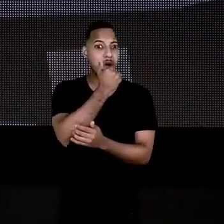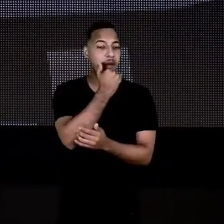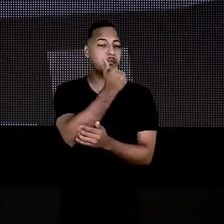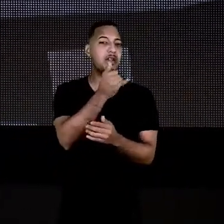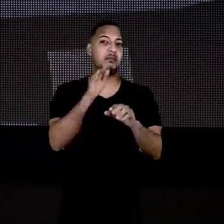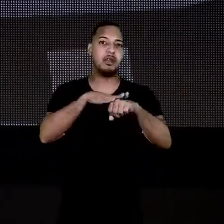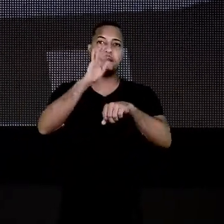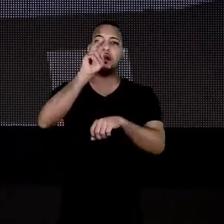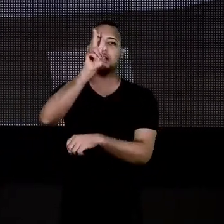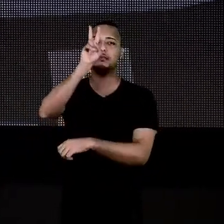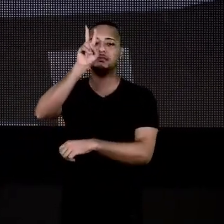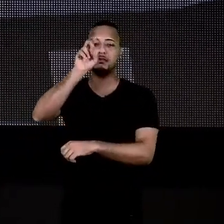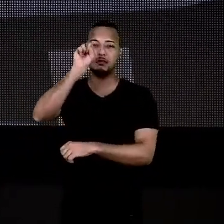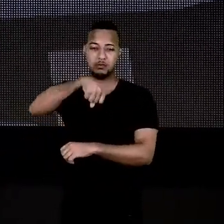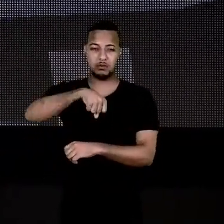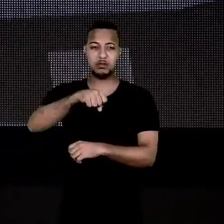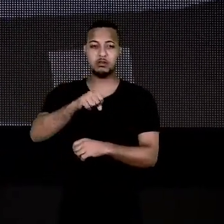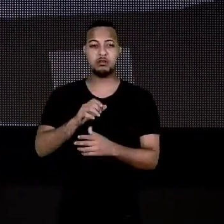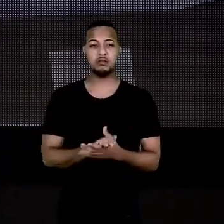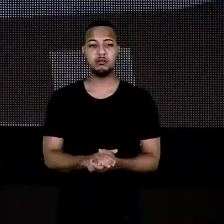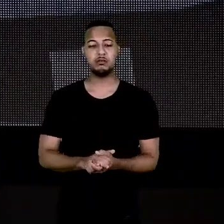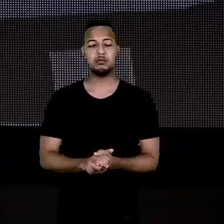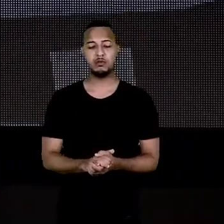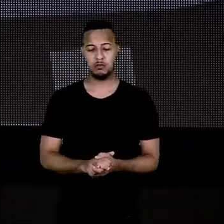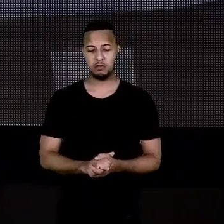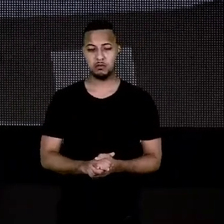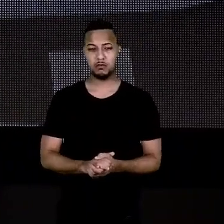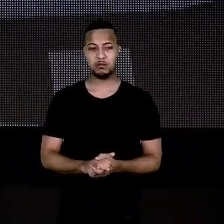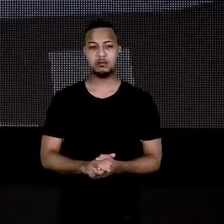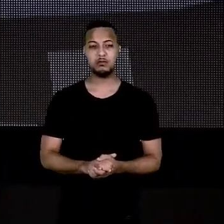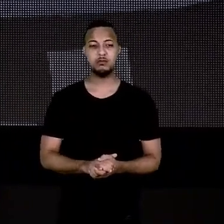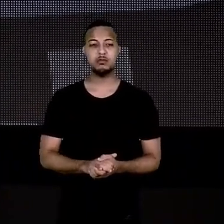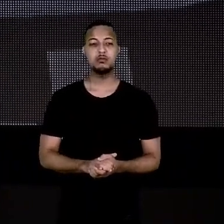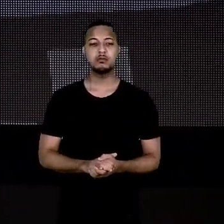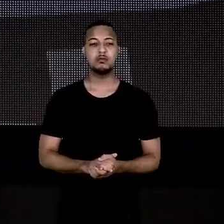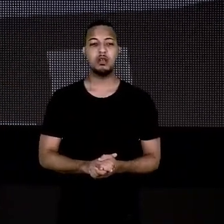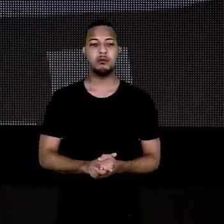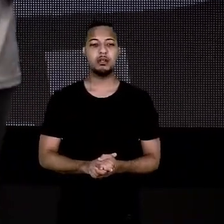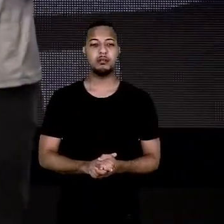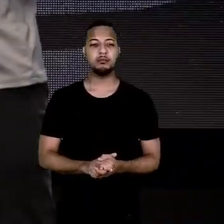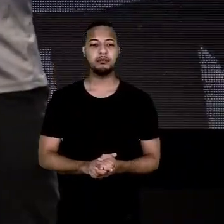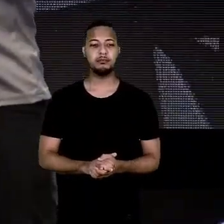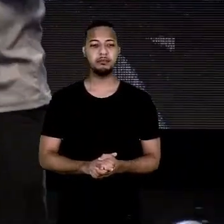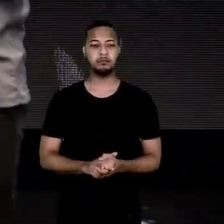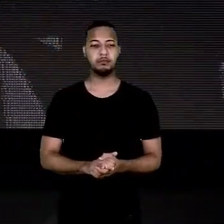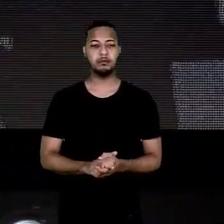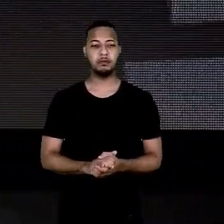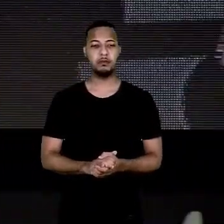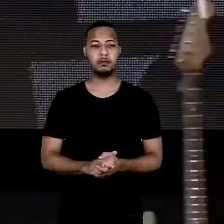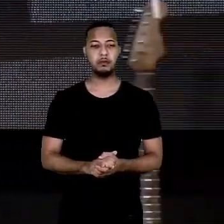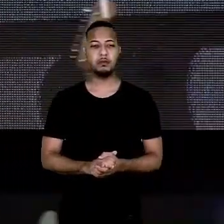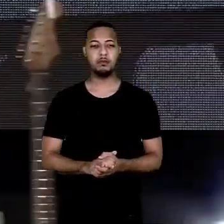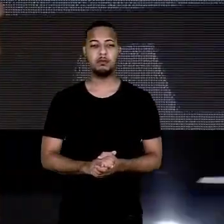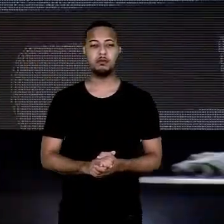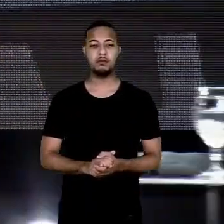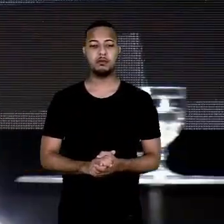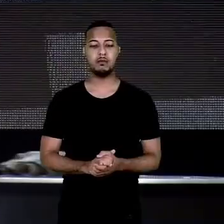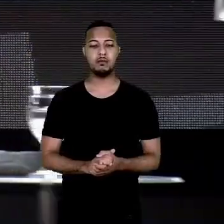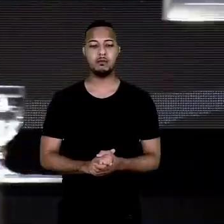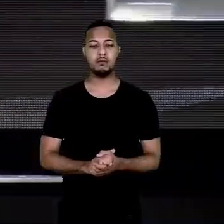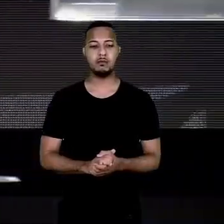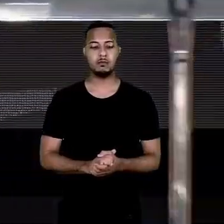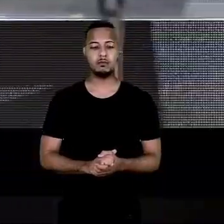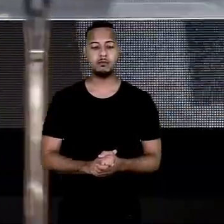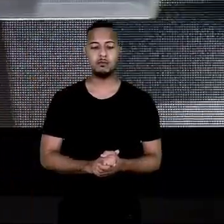alma que só a gente perdoar, a gente volta a viver. Você sabia que a falta de perdão tira a nossa